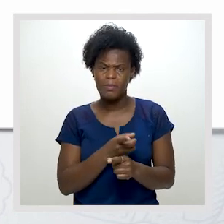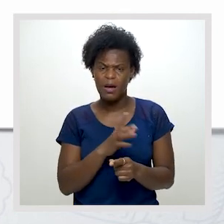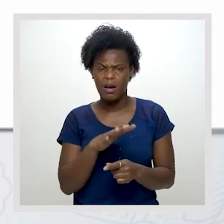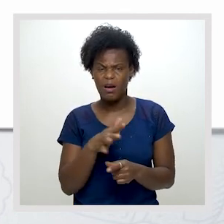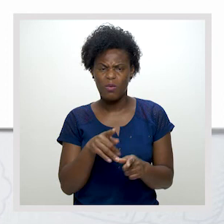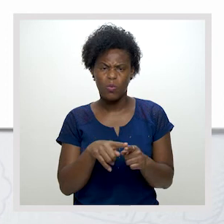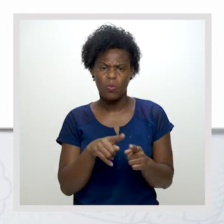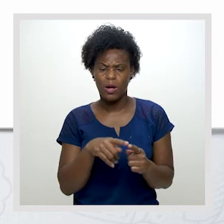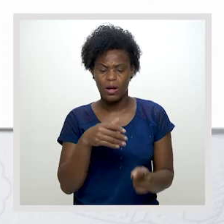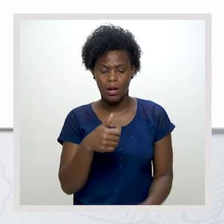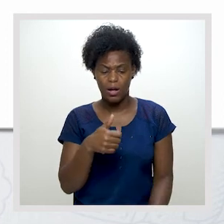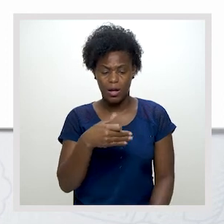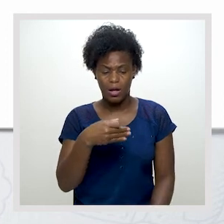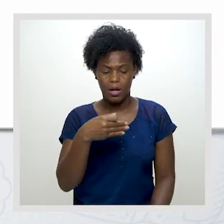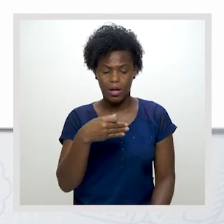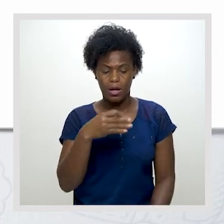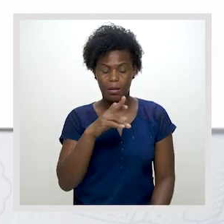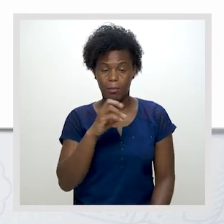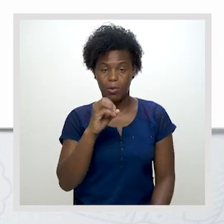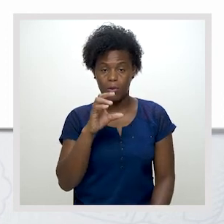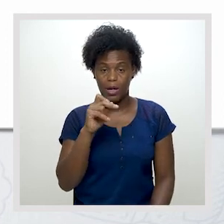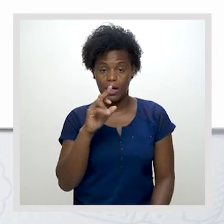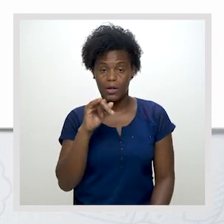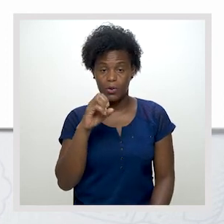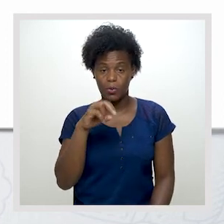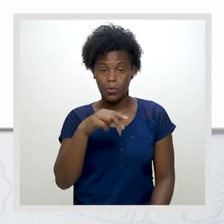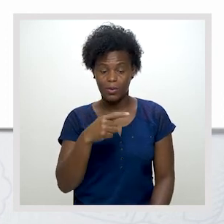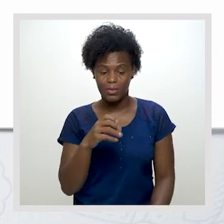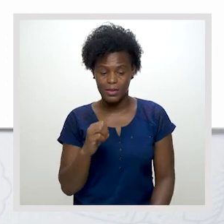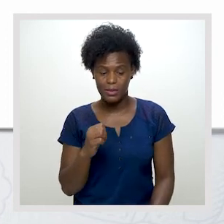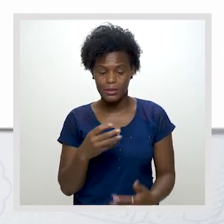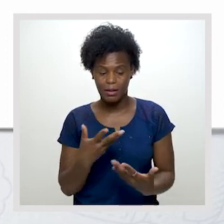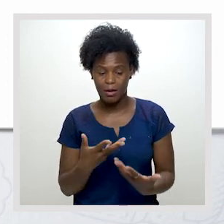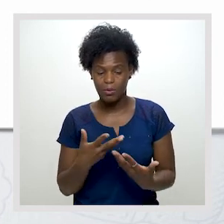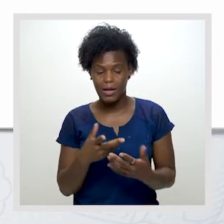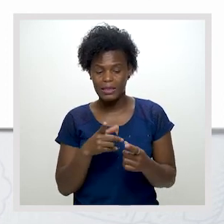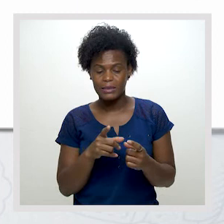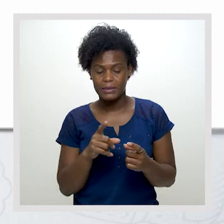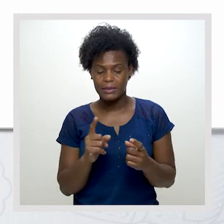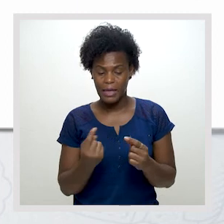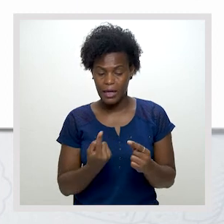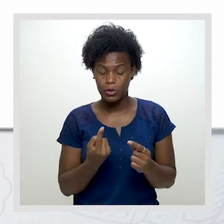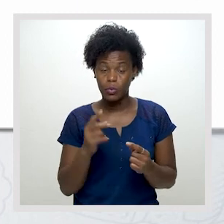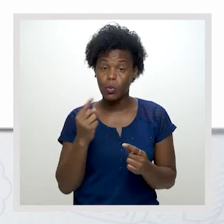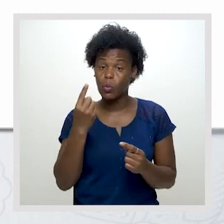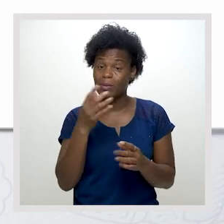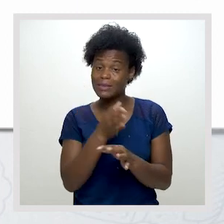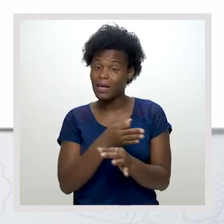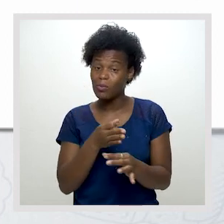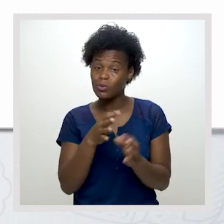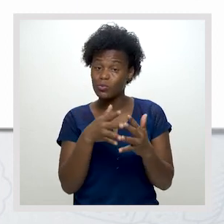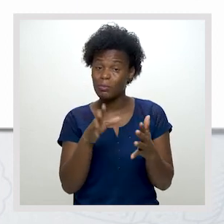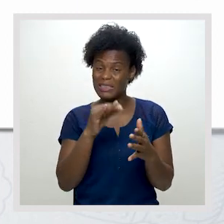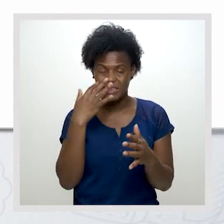aos procariontes atuais, seres unicelulares de estruturas mais simples, com material